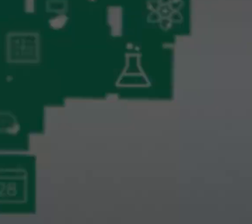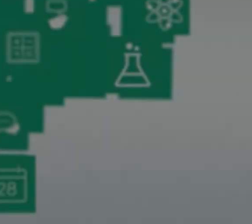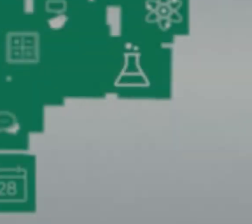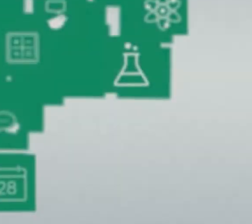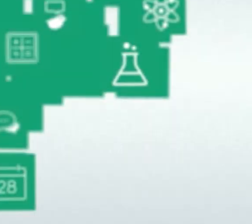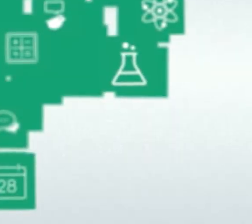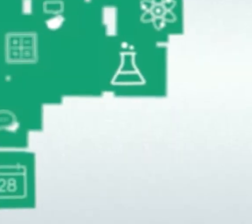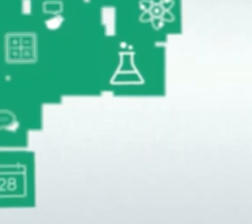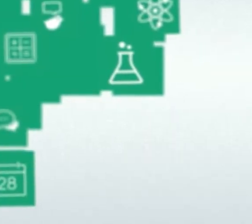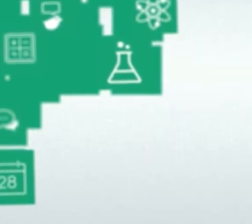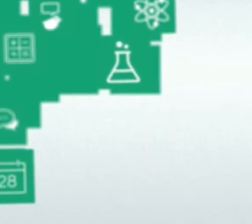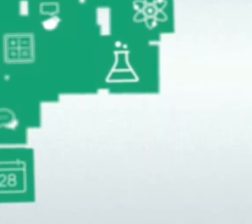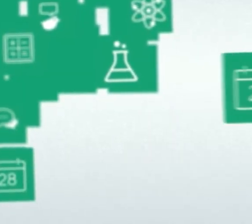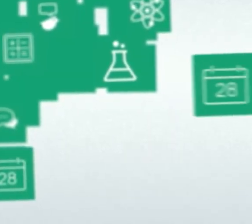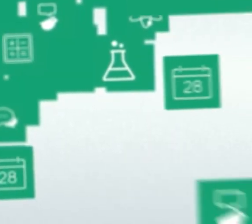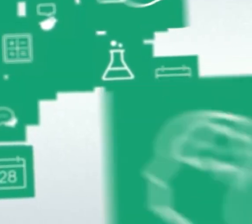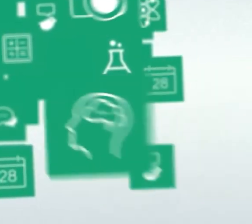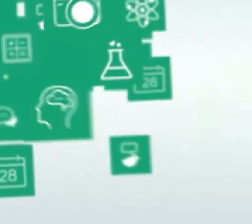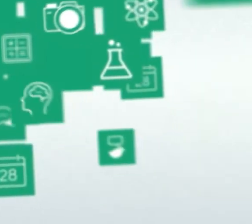E aí